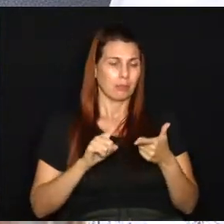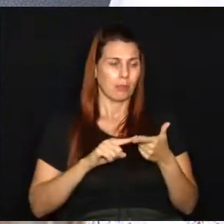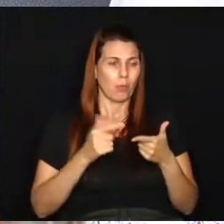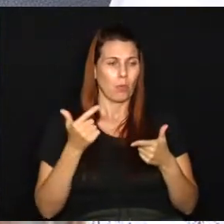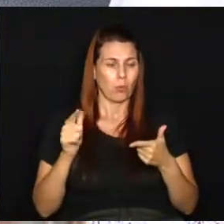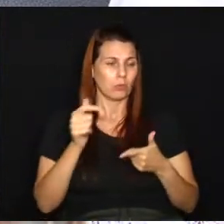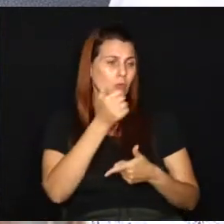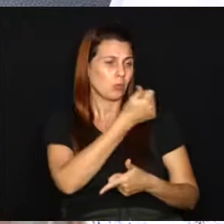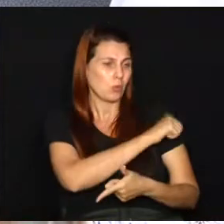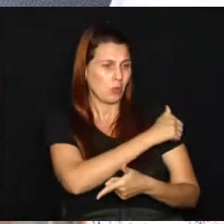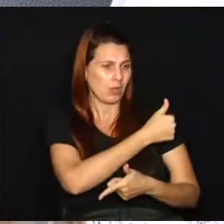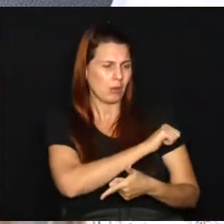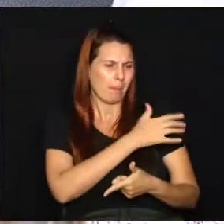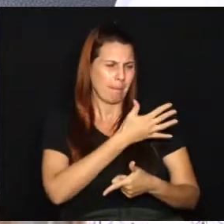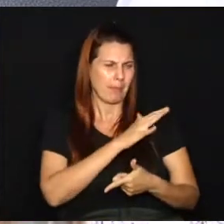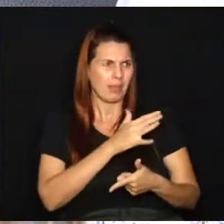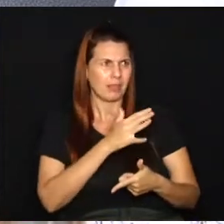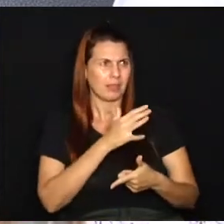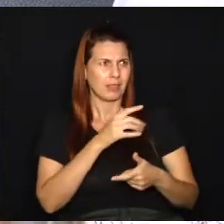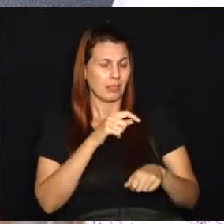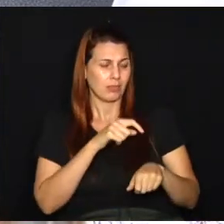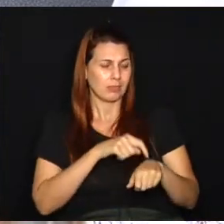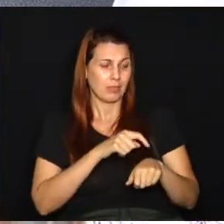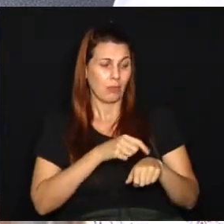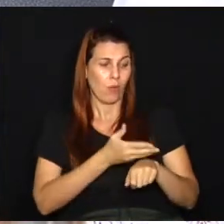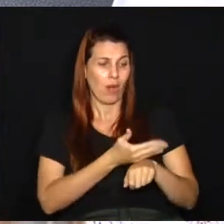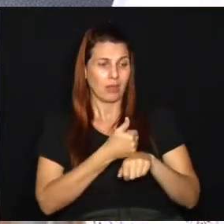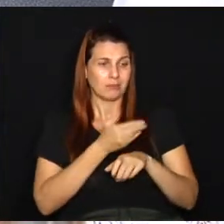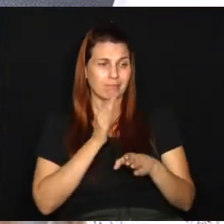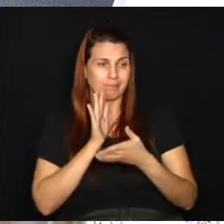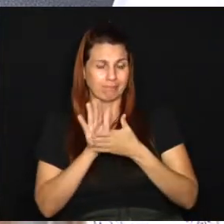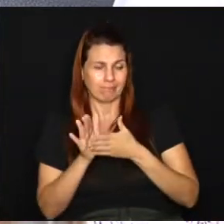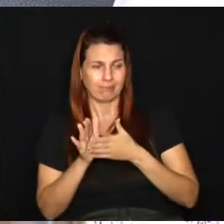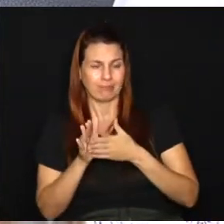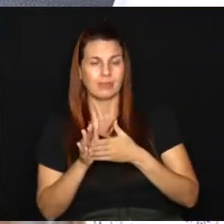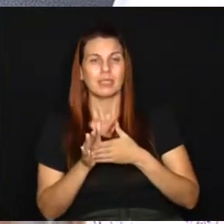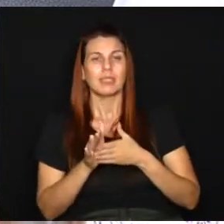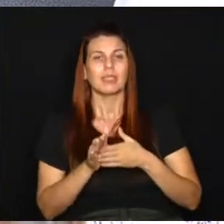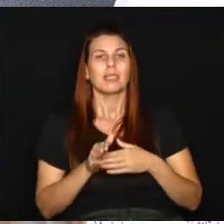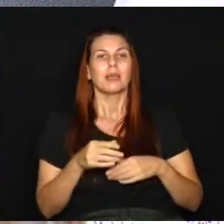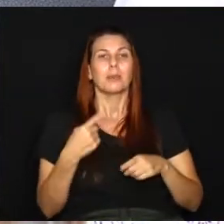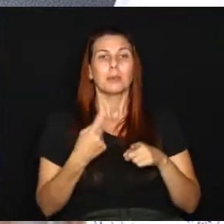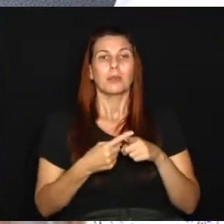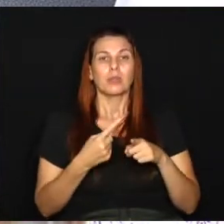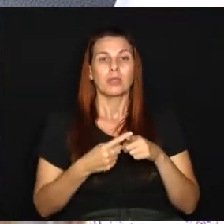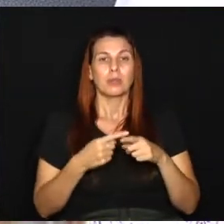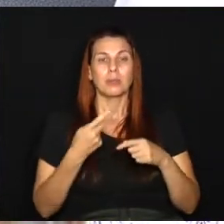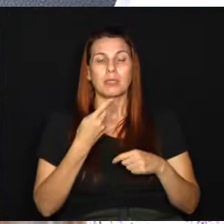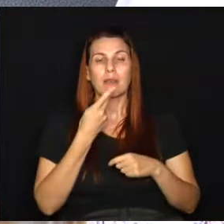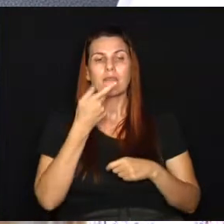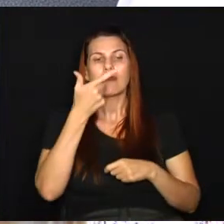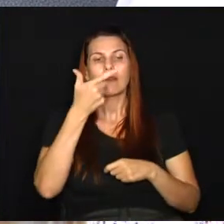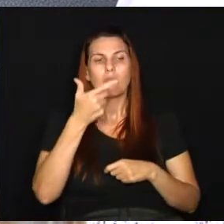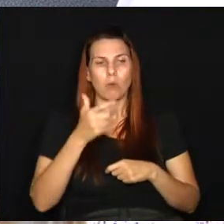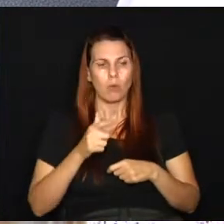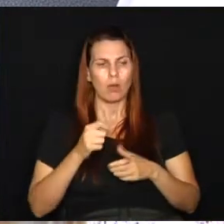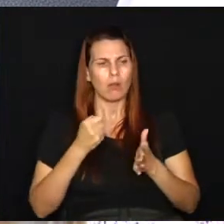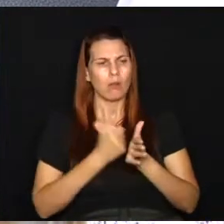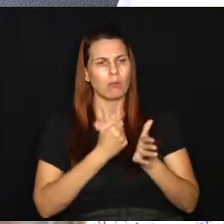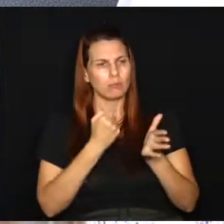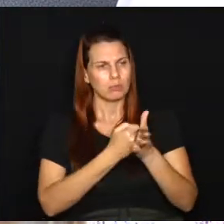no Rio de Janeiro, daqui mais a pouco eu vou sair um pouco antes que vocês, para reforçarmos essa nossa luta